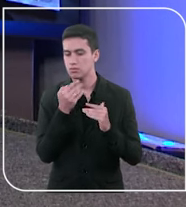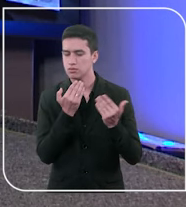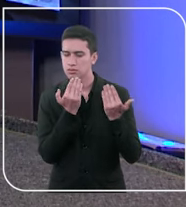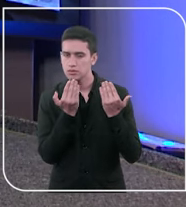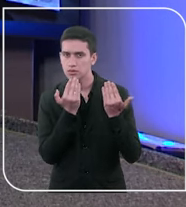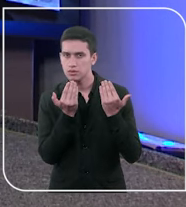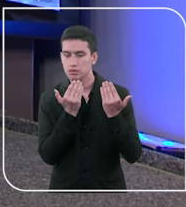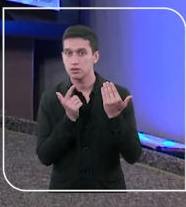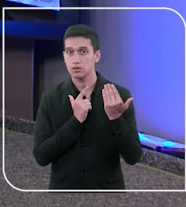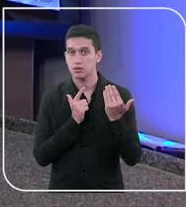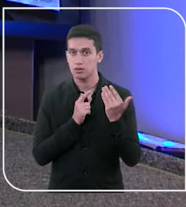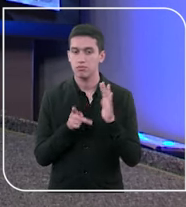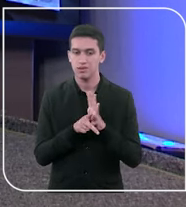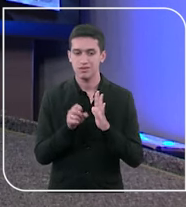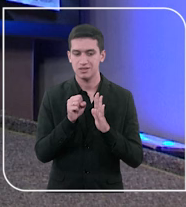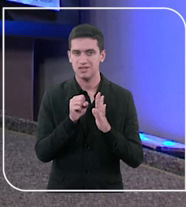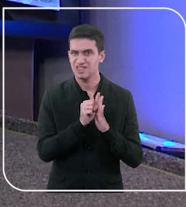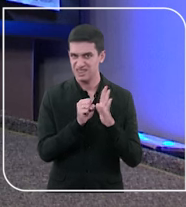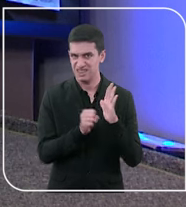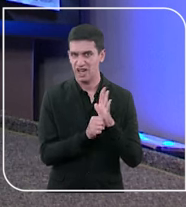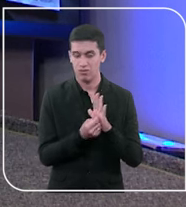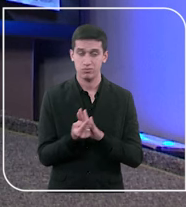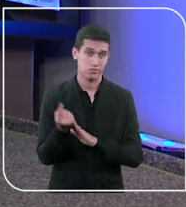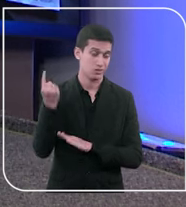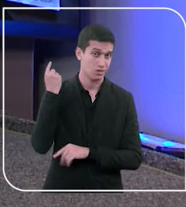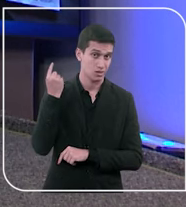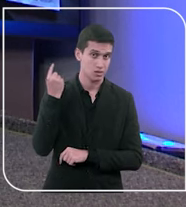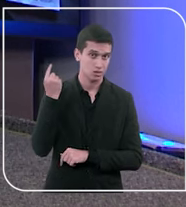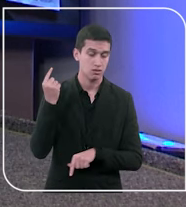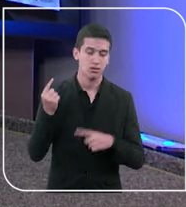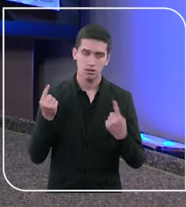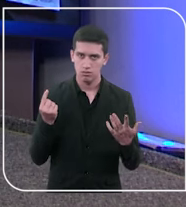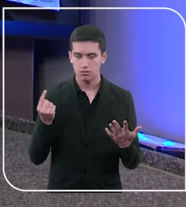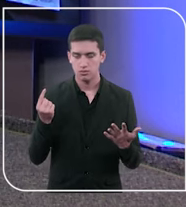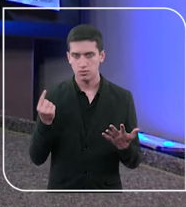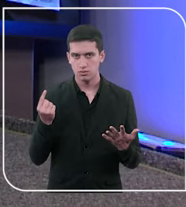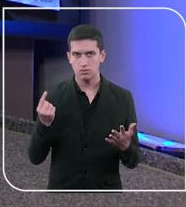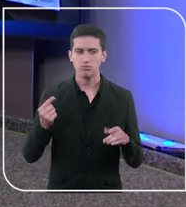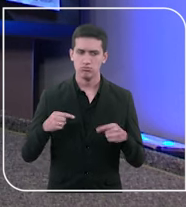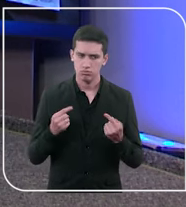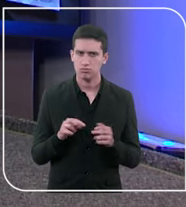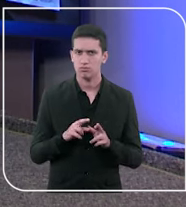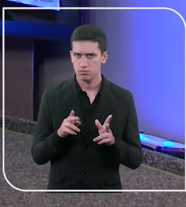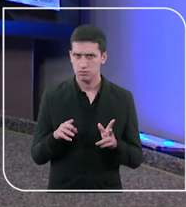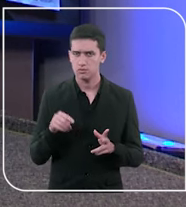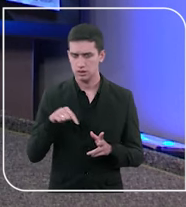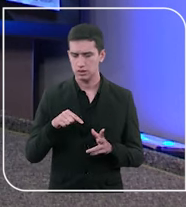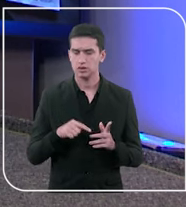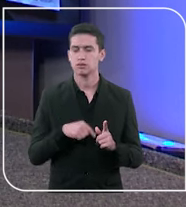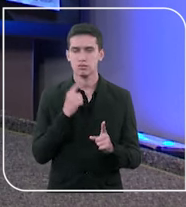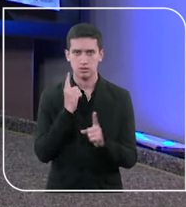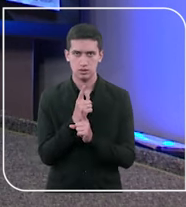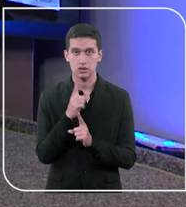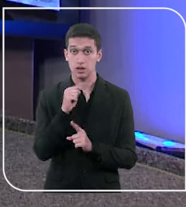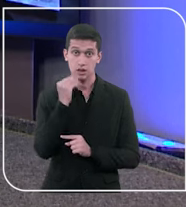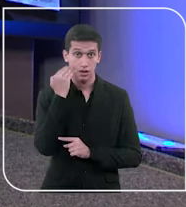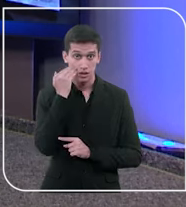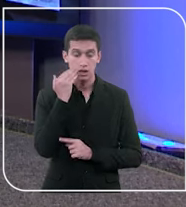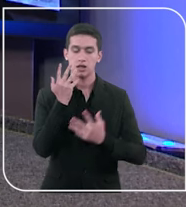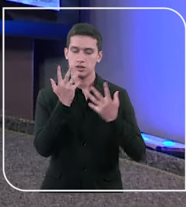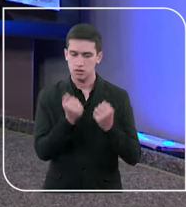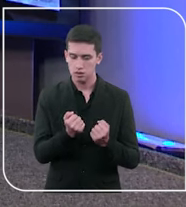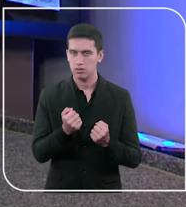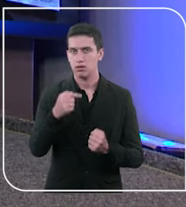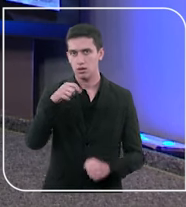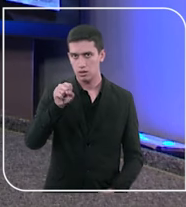enfim, se a gente for comparar o século passado. Então, uma coisa, então, pontual, que é